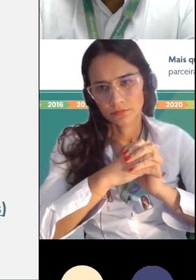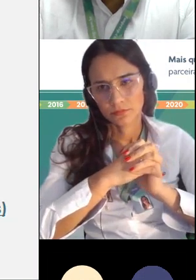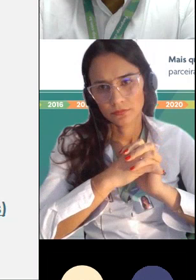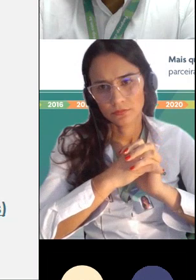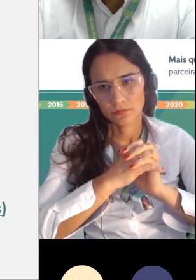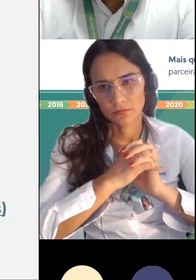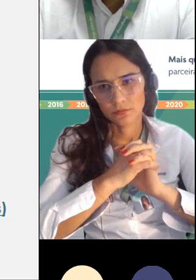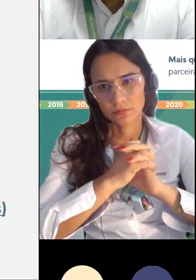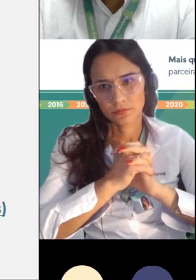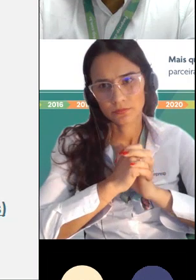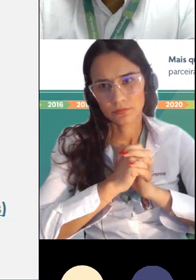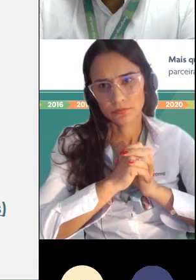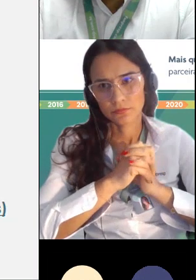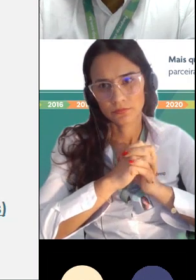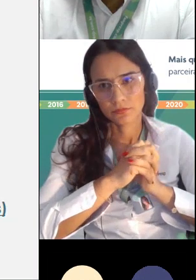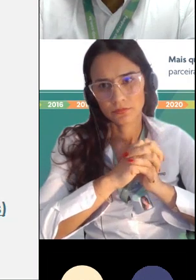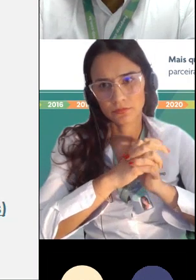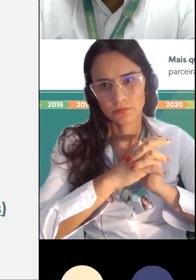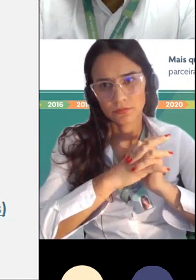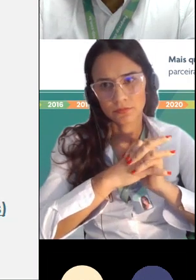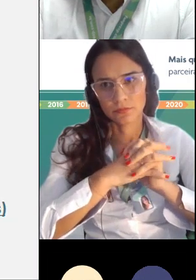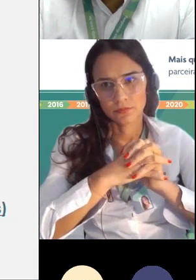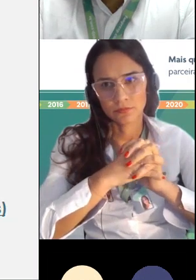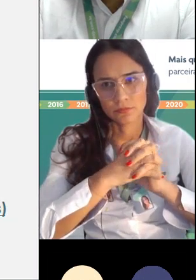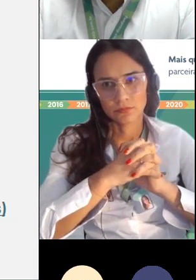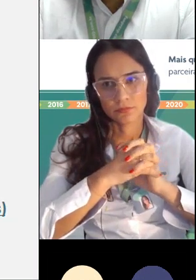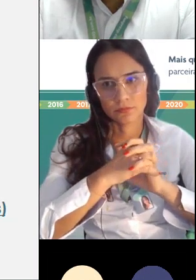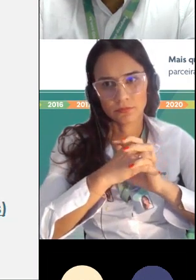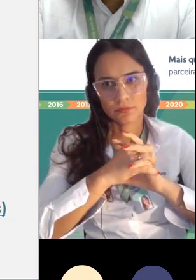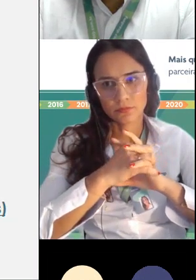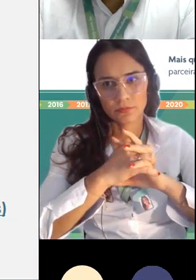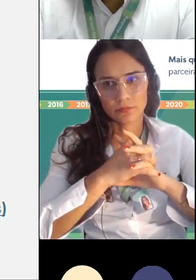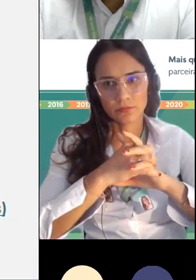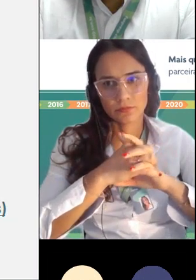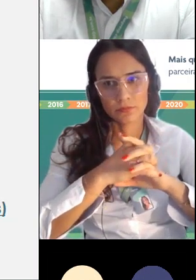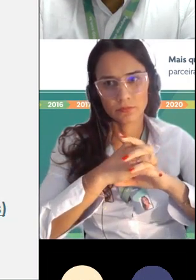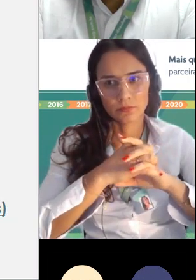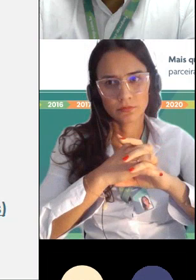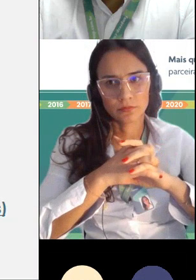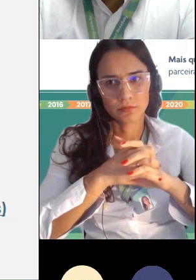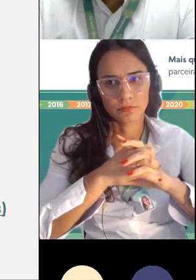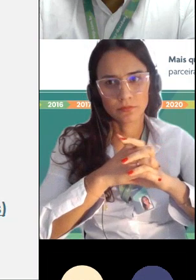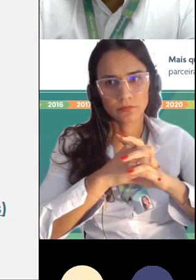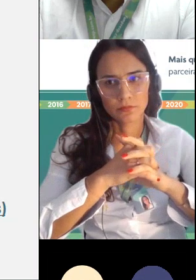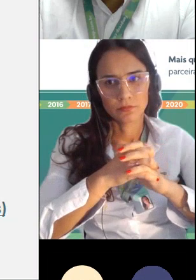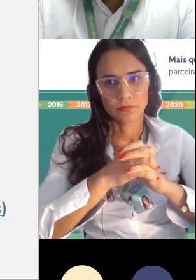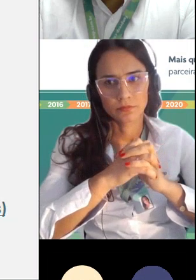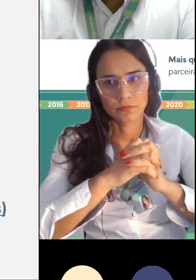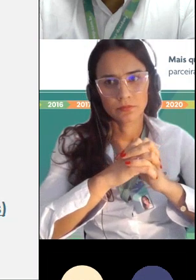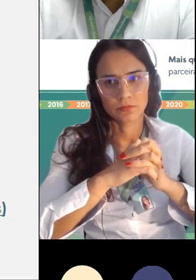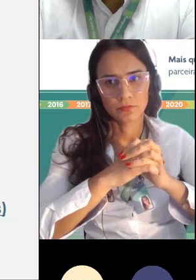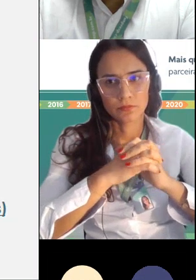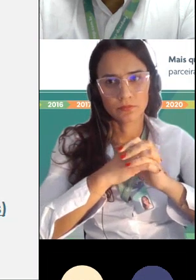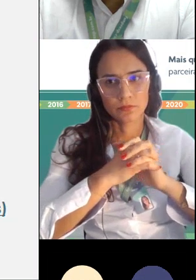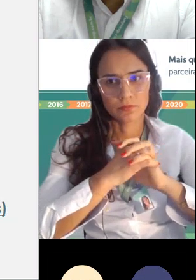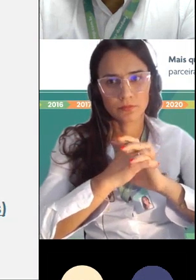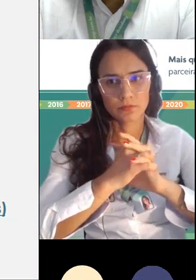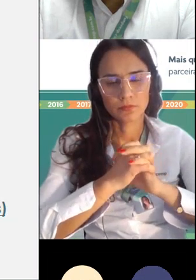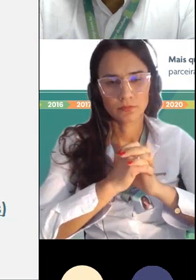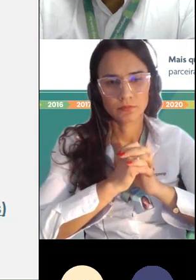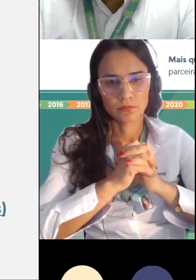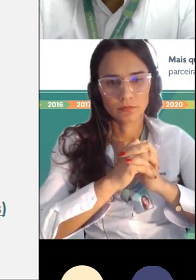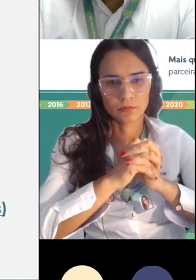para até 20 anos de contribuição, para quem está no regime de previdência complementar, é de 4.500. Só que como a gente está falando